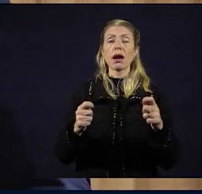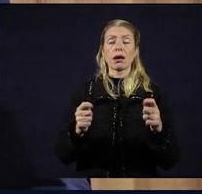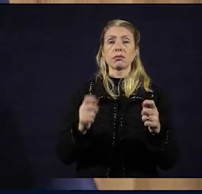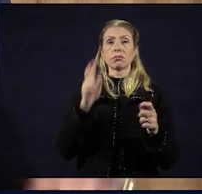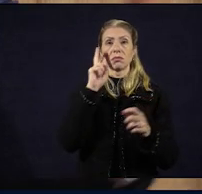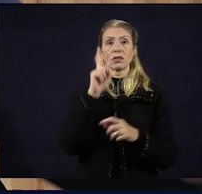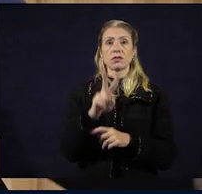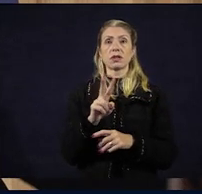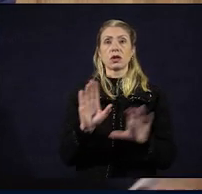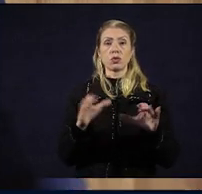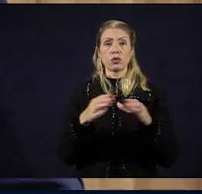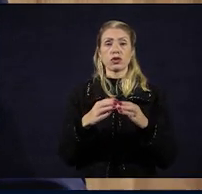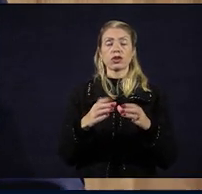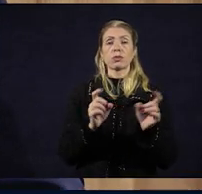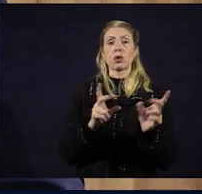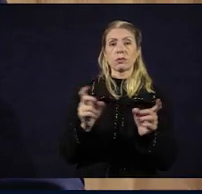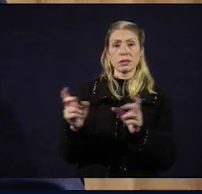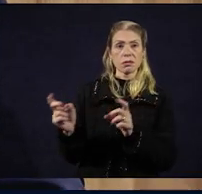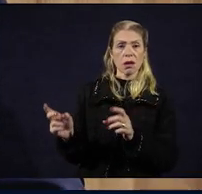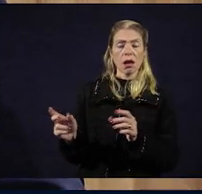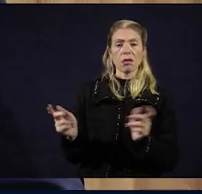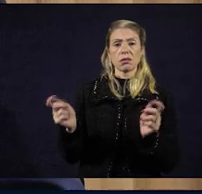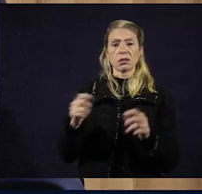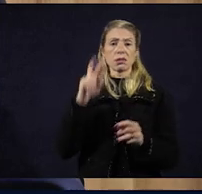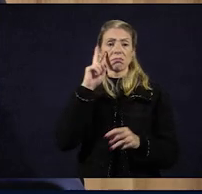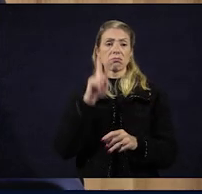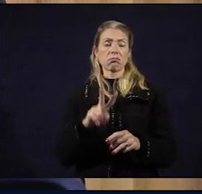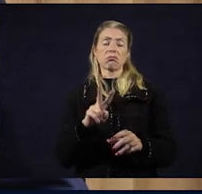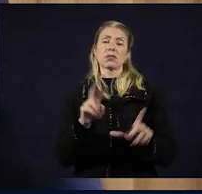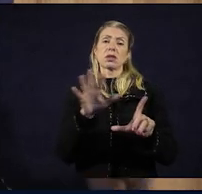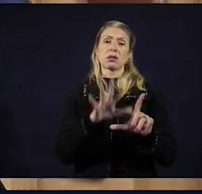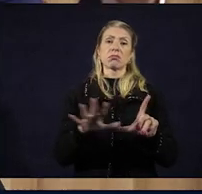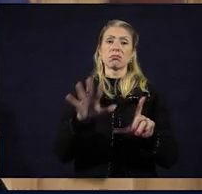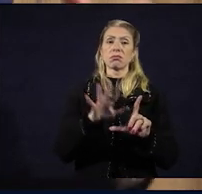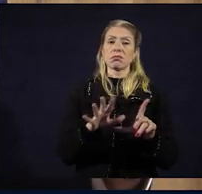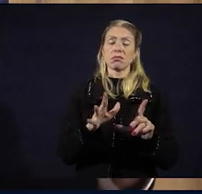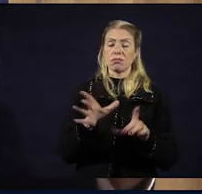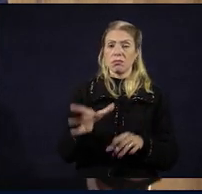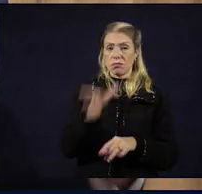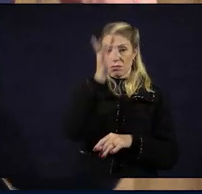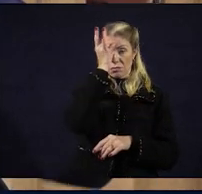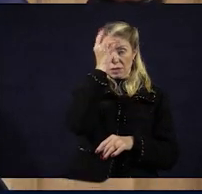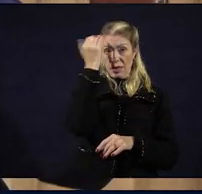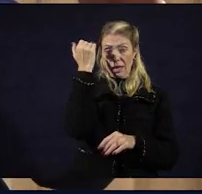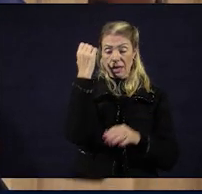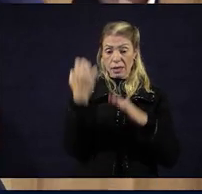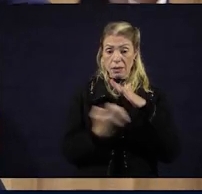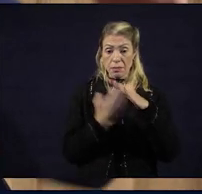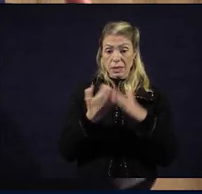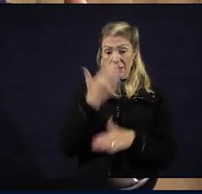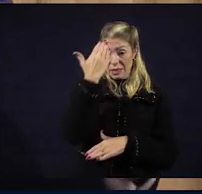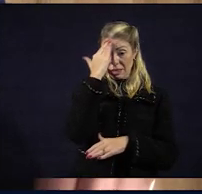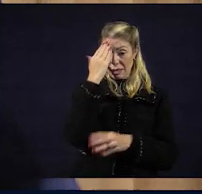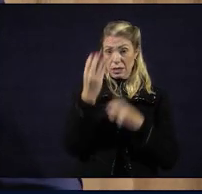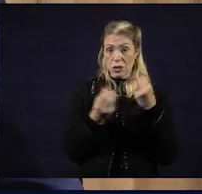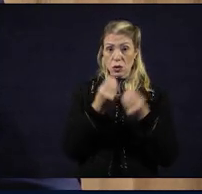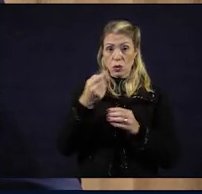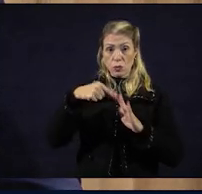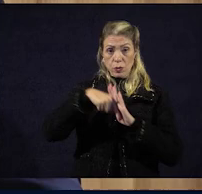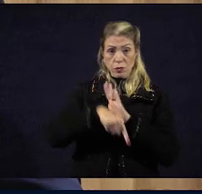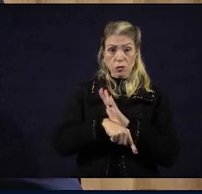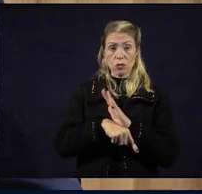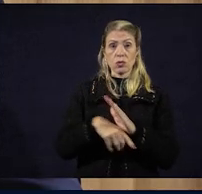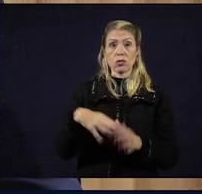o time comercial então acho que é uma ferramenta bem legal também para que a empresa entenda um pouco mais de maneira profunda